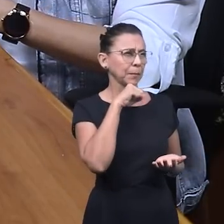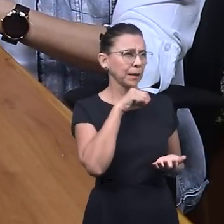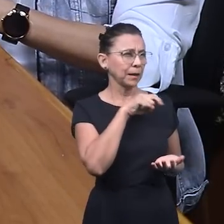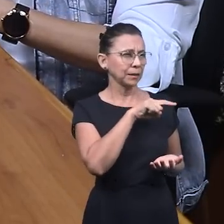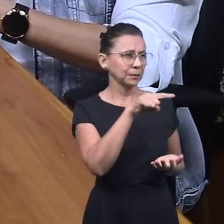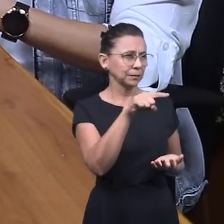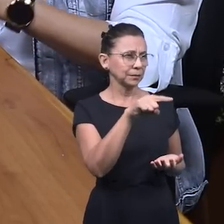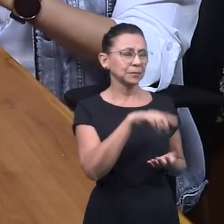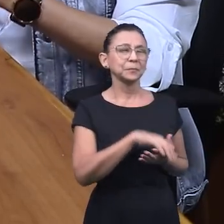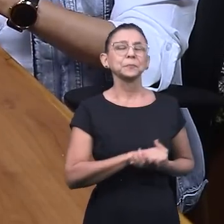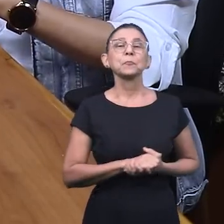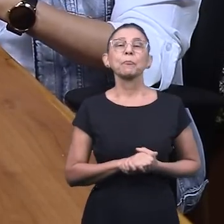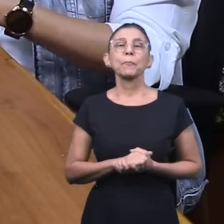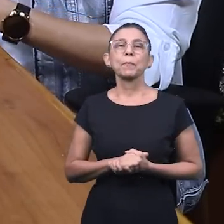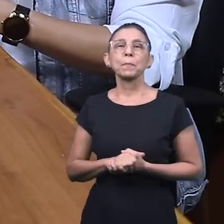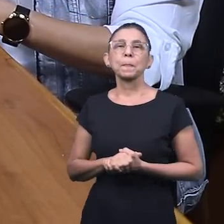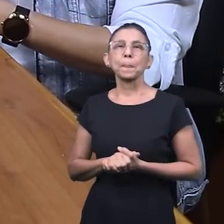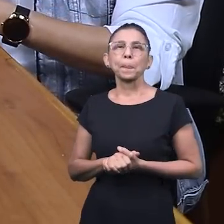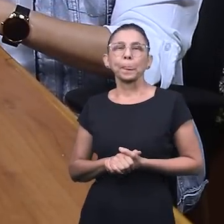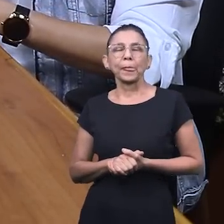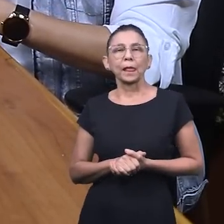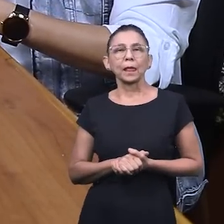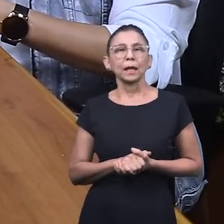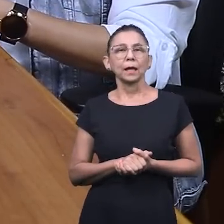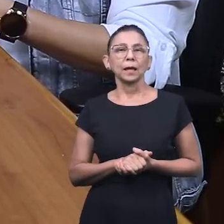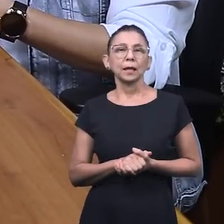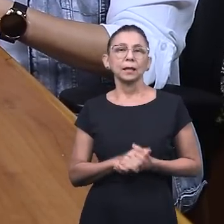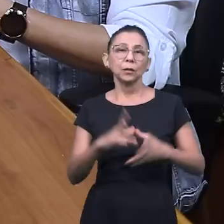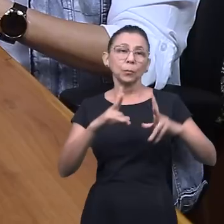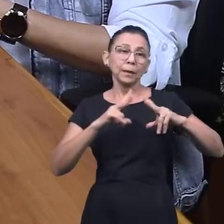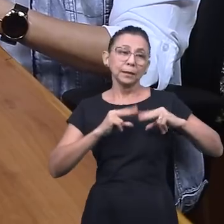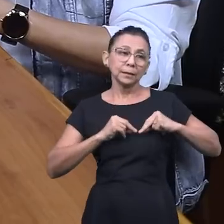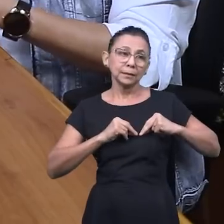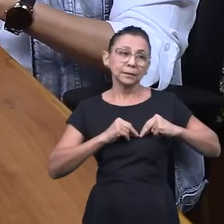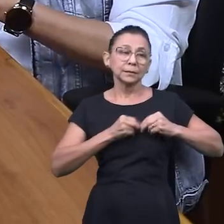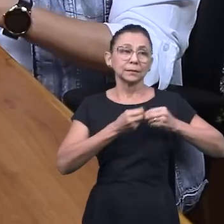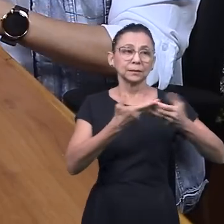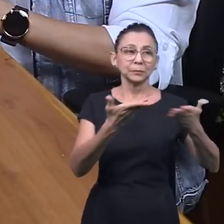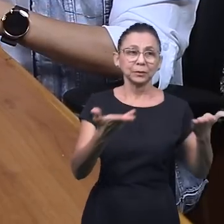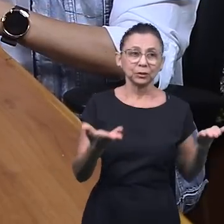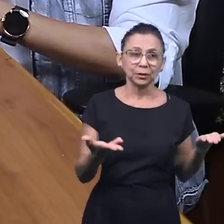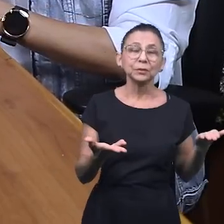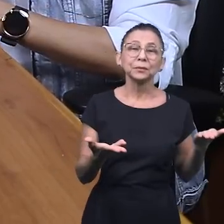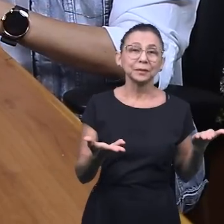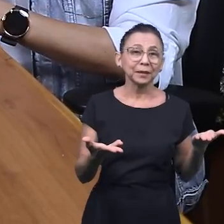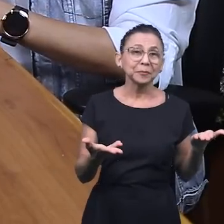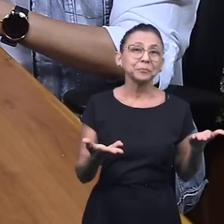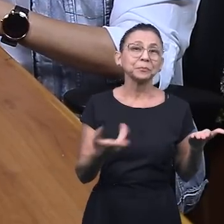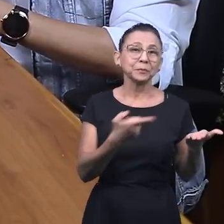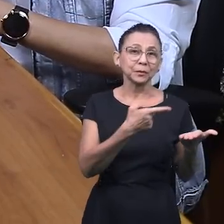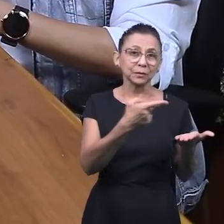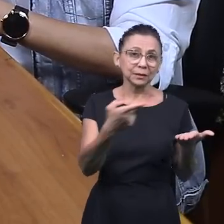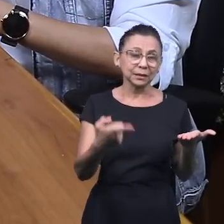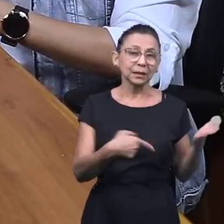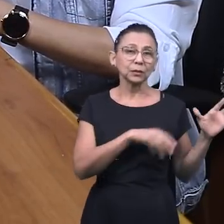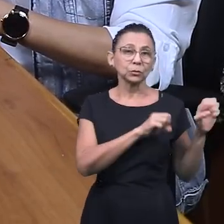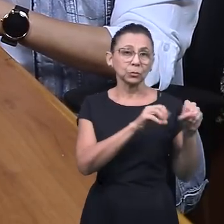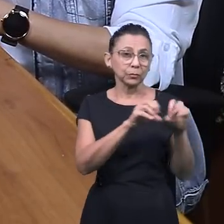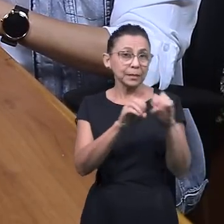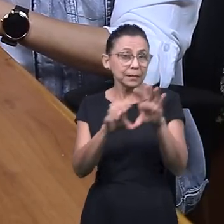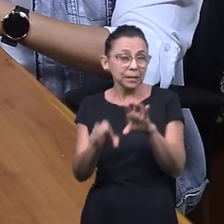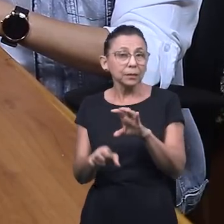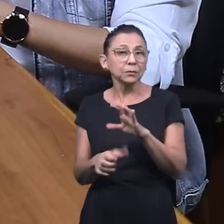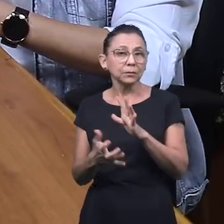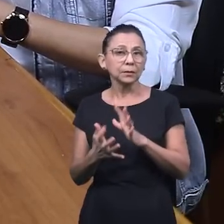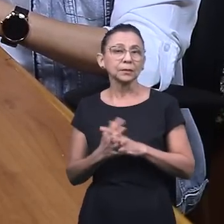eles deixaram ainda, né? Transmitiram em vida a herança que eles receberam